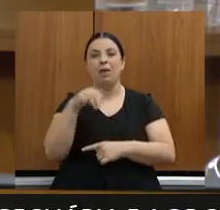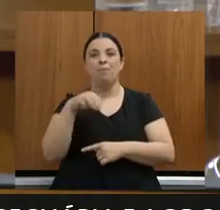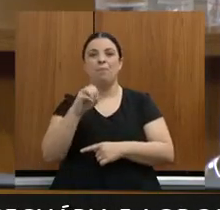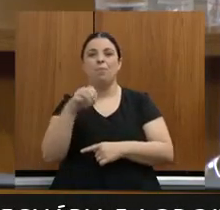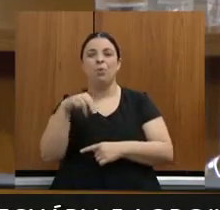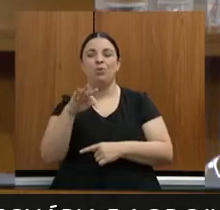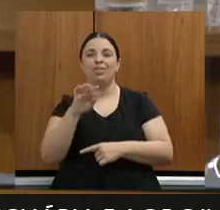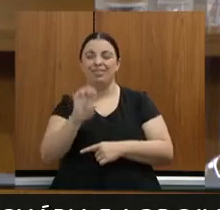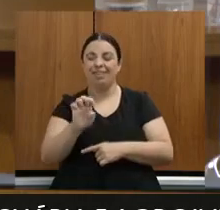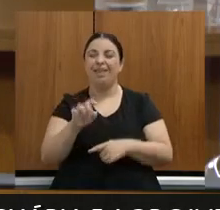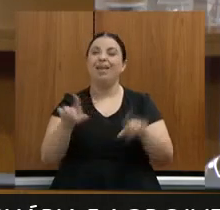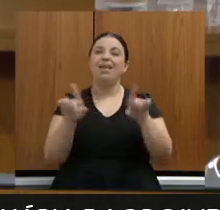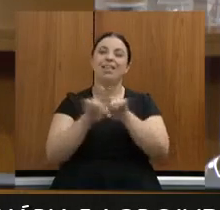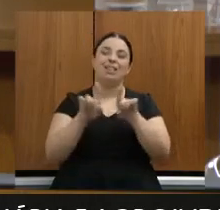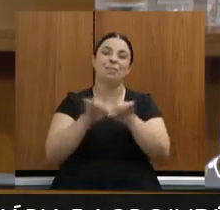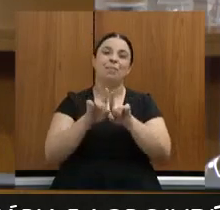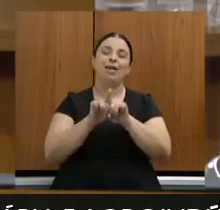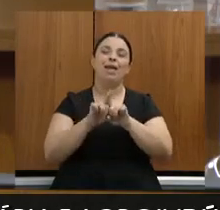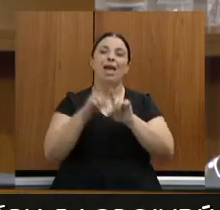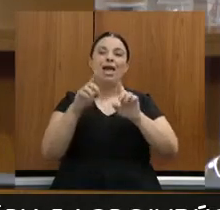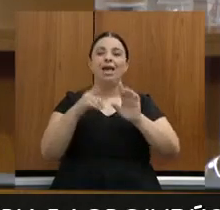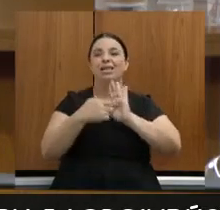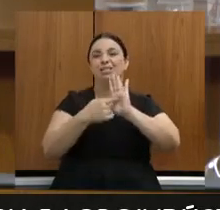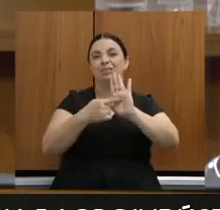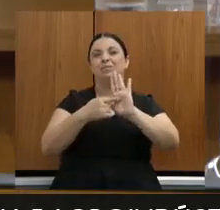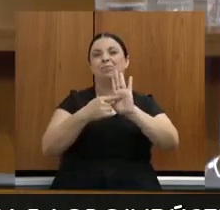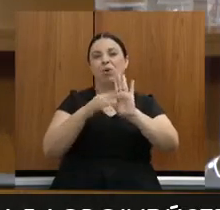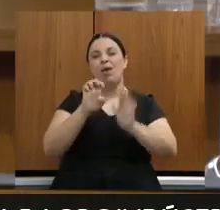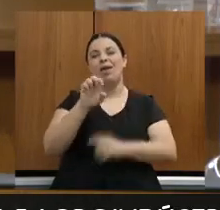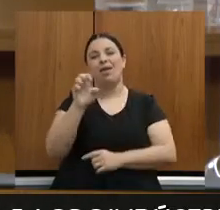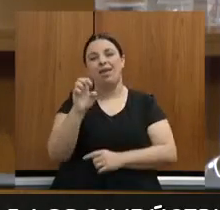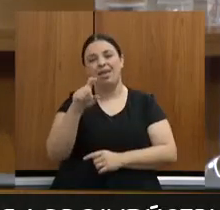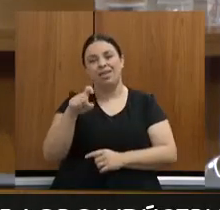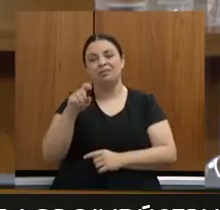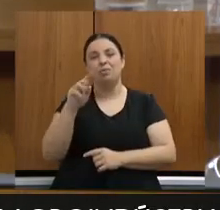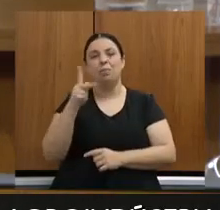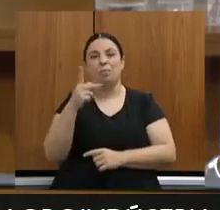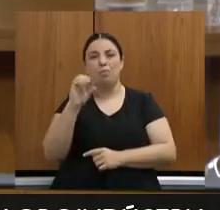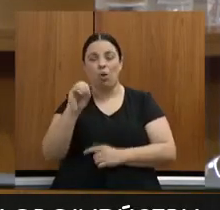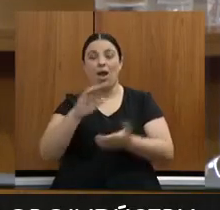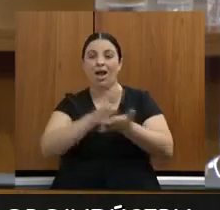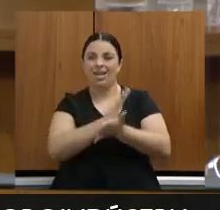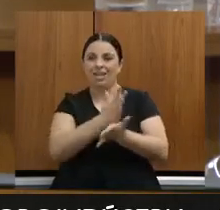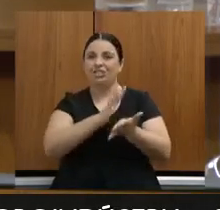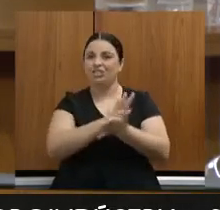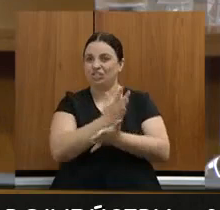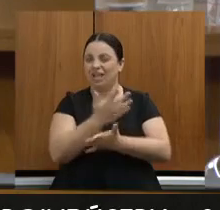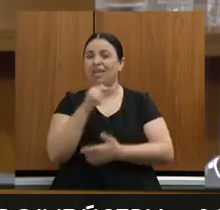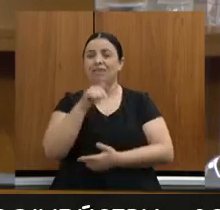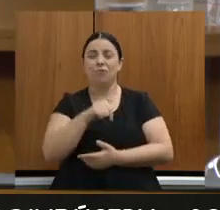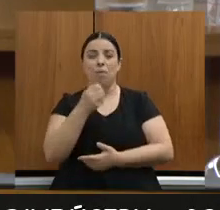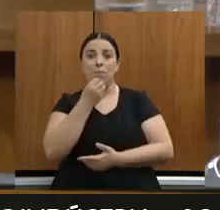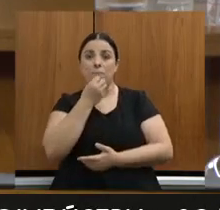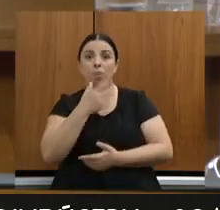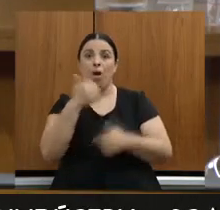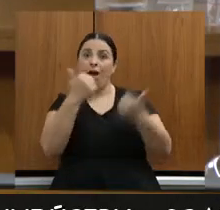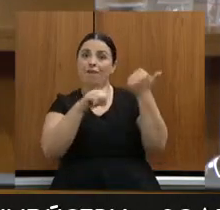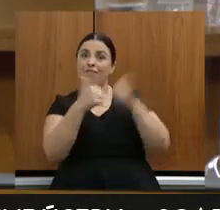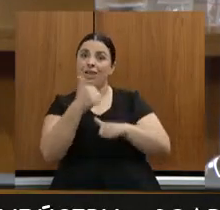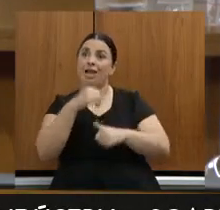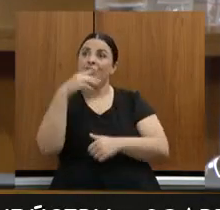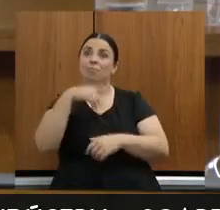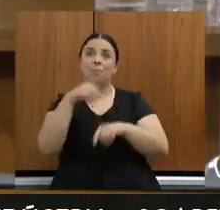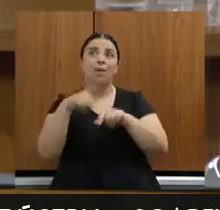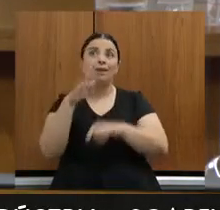2021 concurso internacional que foi muito muito bem bem avaliado em todo o país